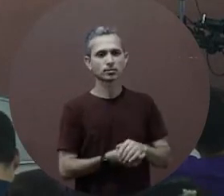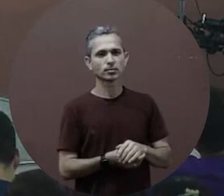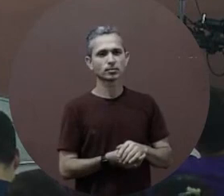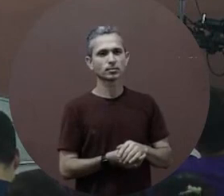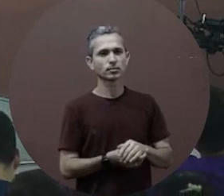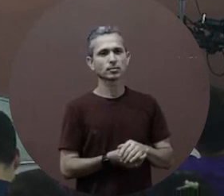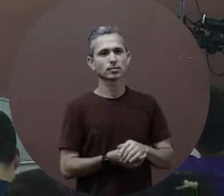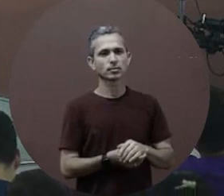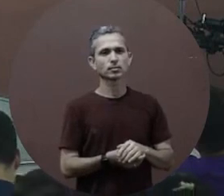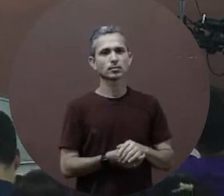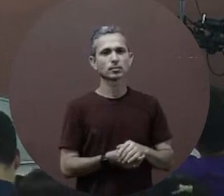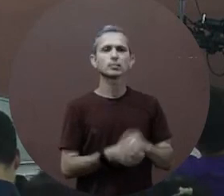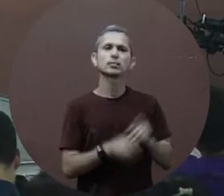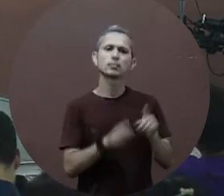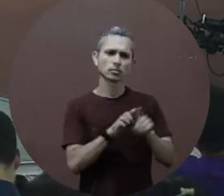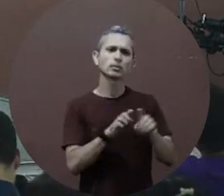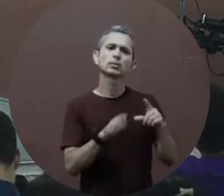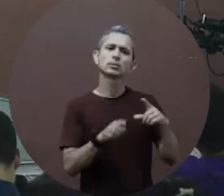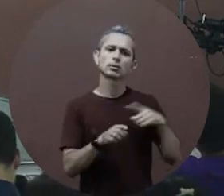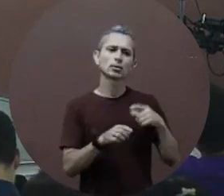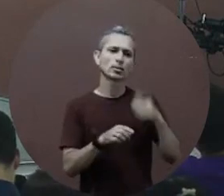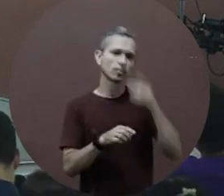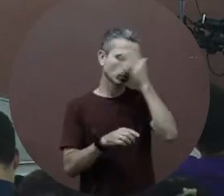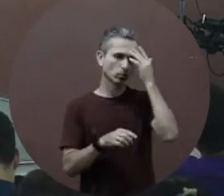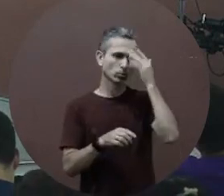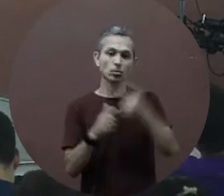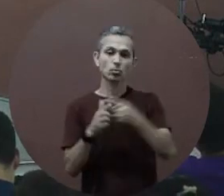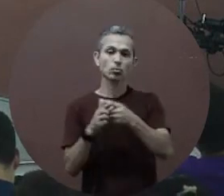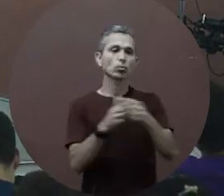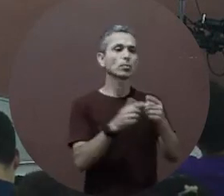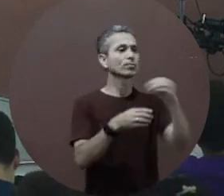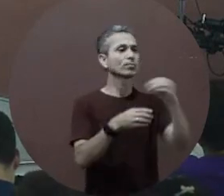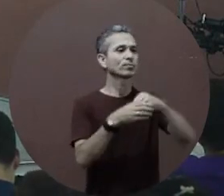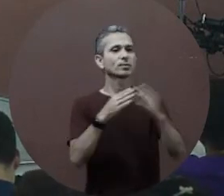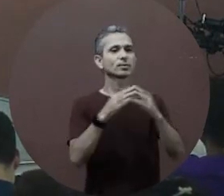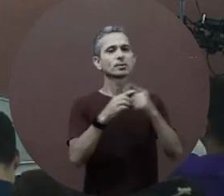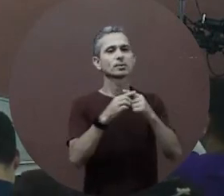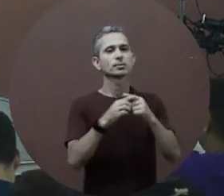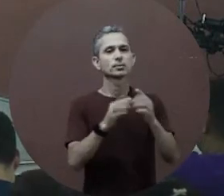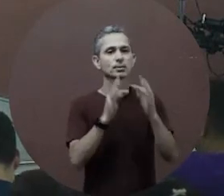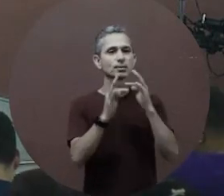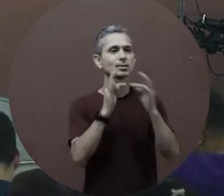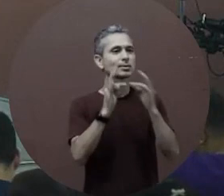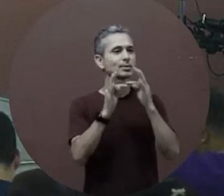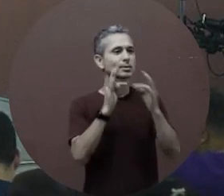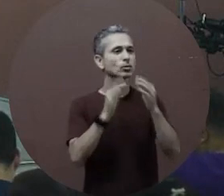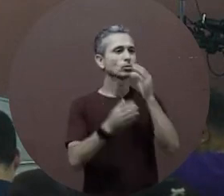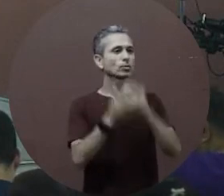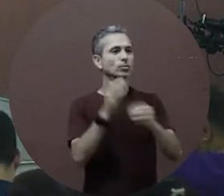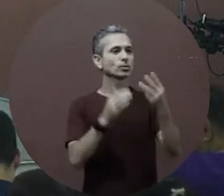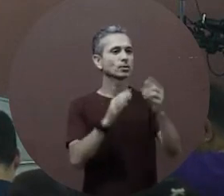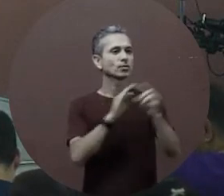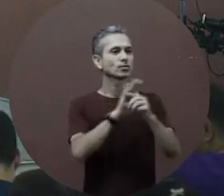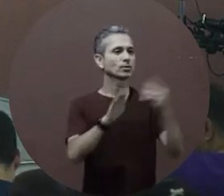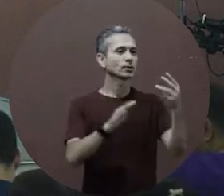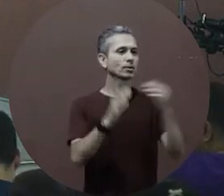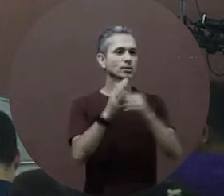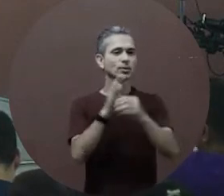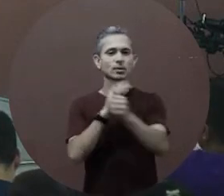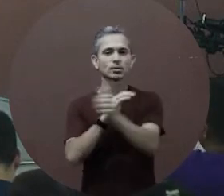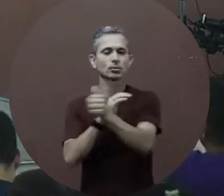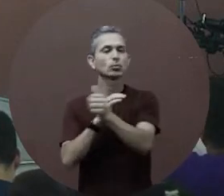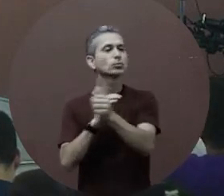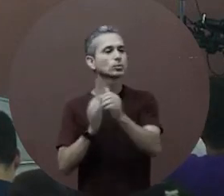Mas também gente complicada dentro da igreja. Tito 3, verso 10 a 11. Evite a pessoa que provoca